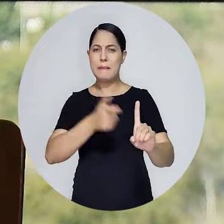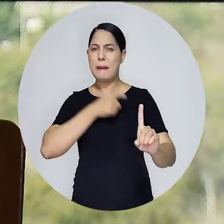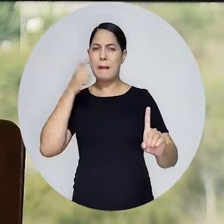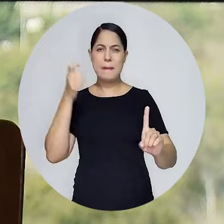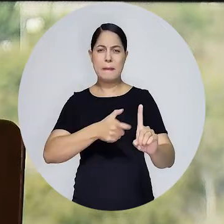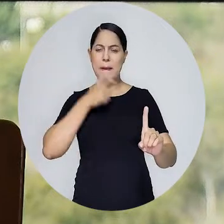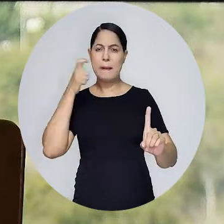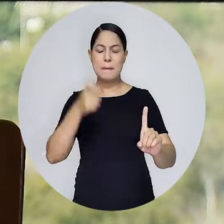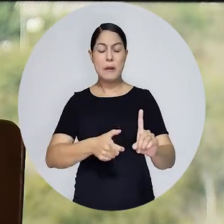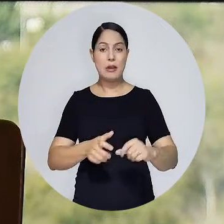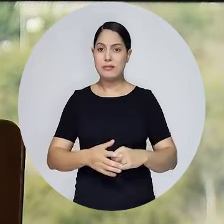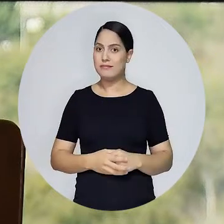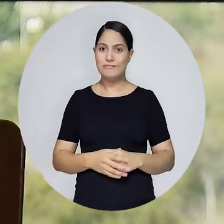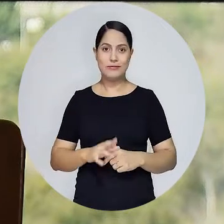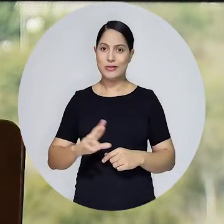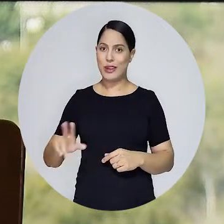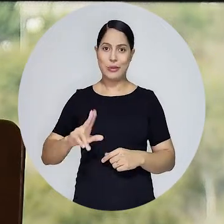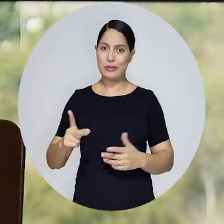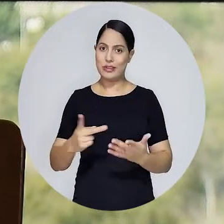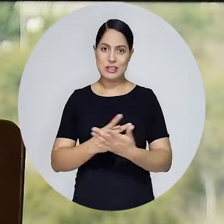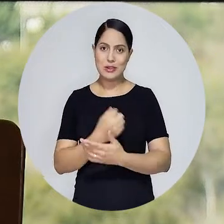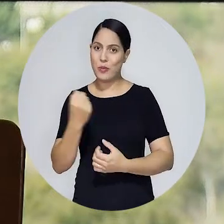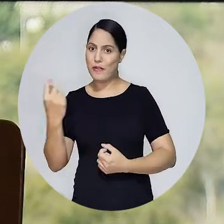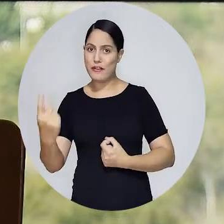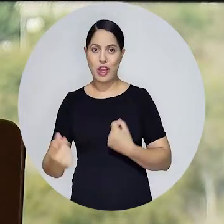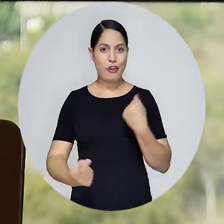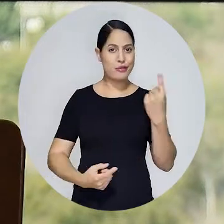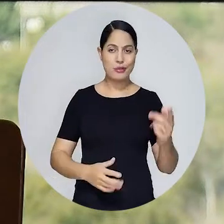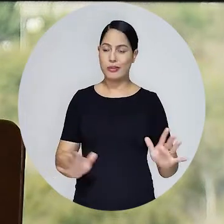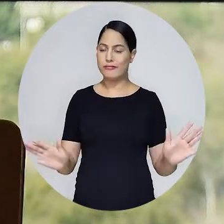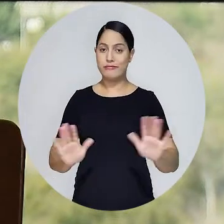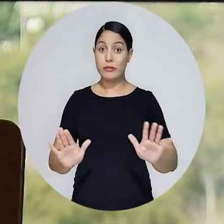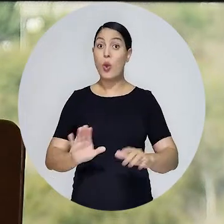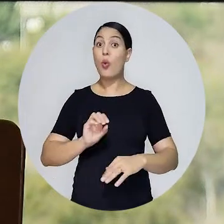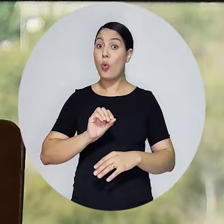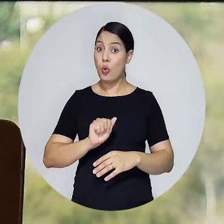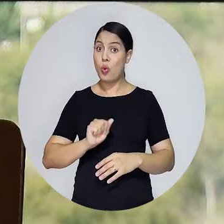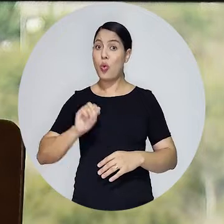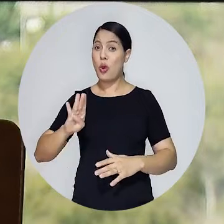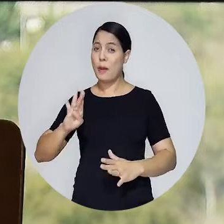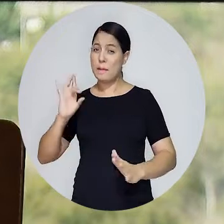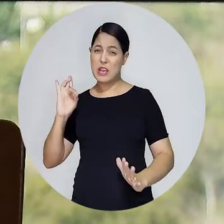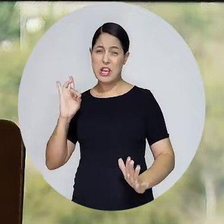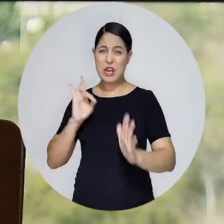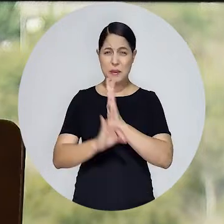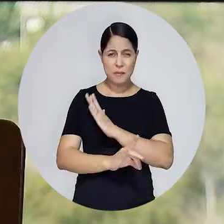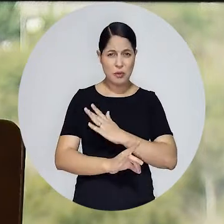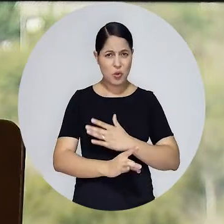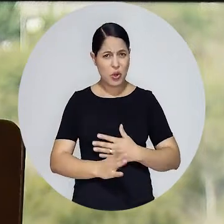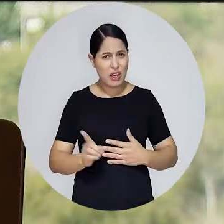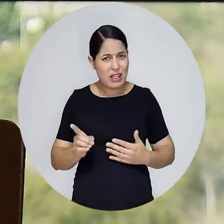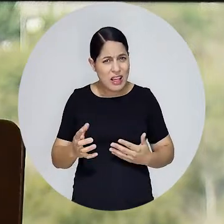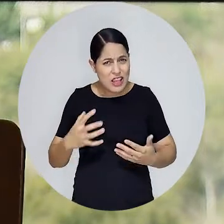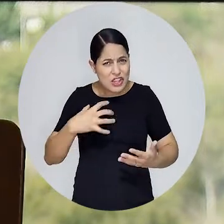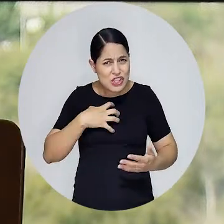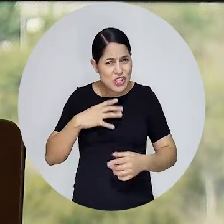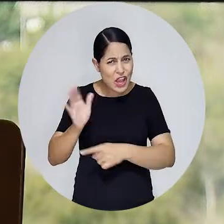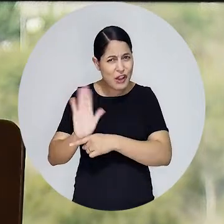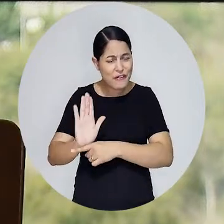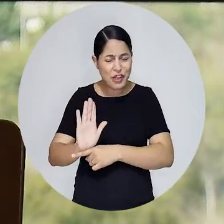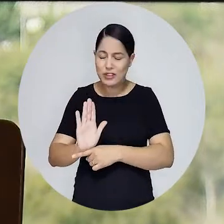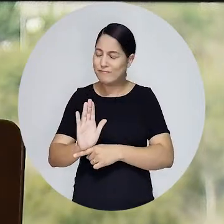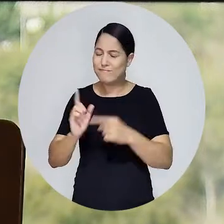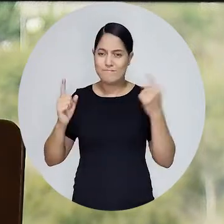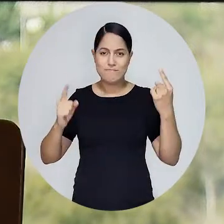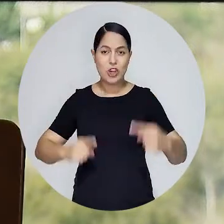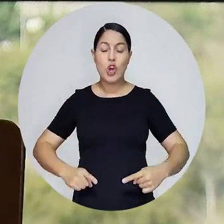sido praticados de maneira isolada. A Ordem dos Advogados do Brasil repudia com veemência cenas como essas